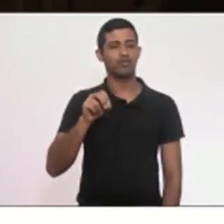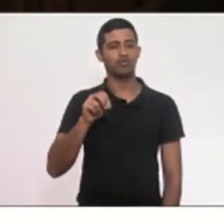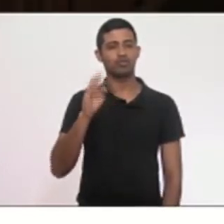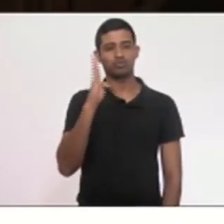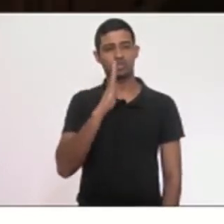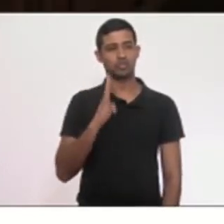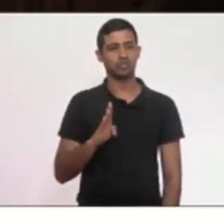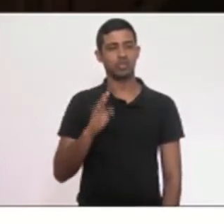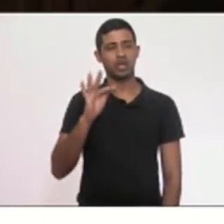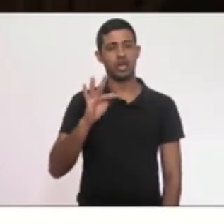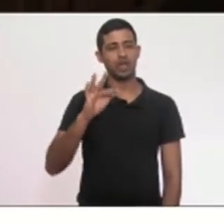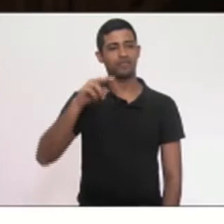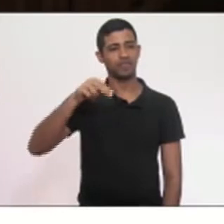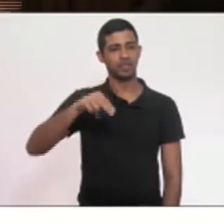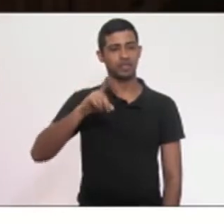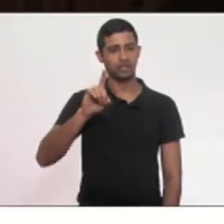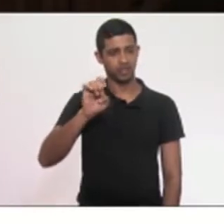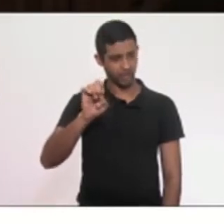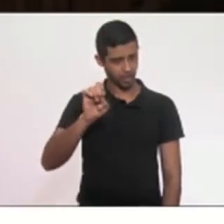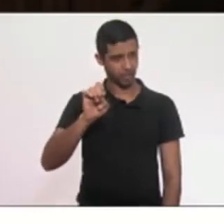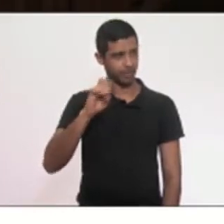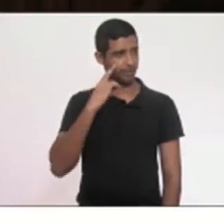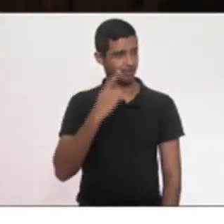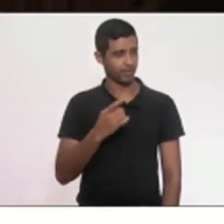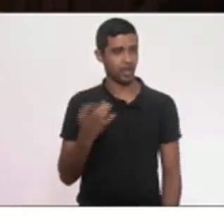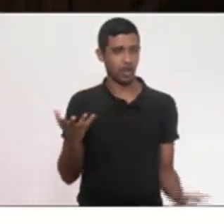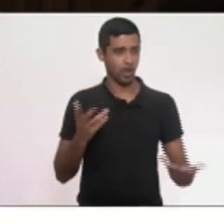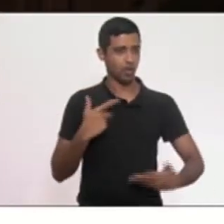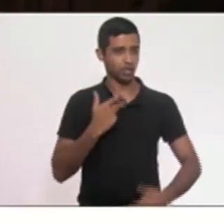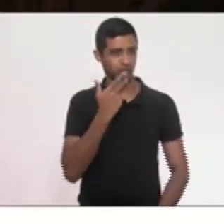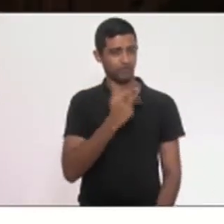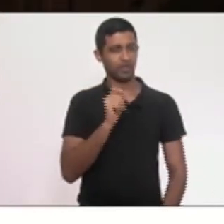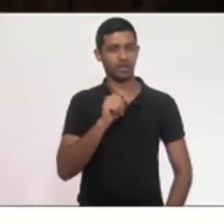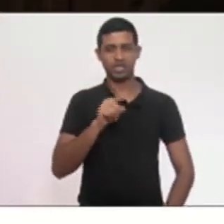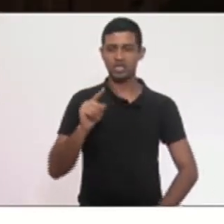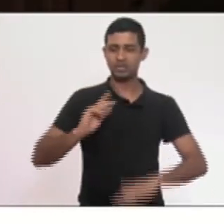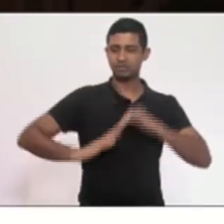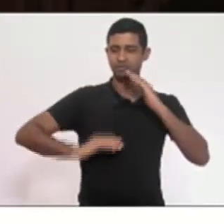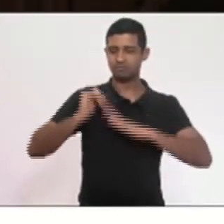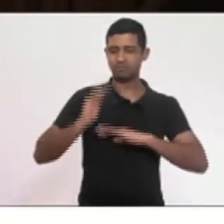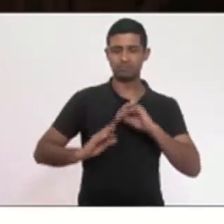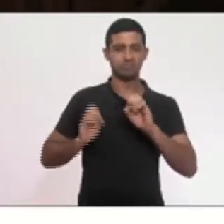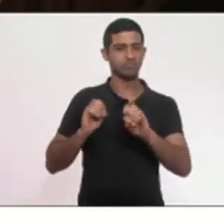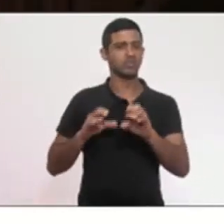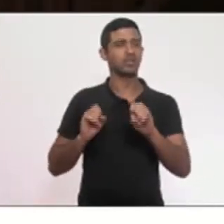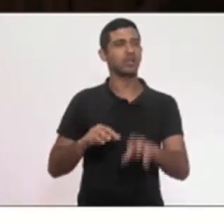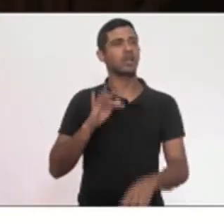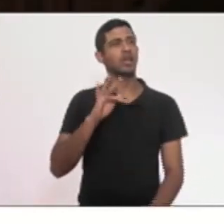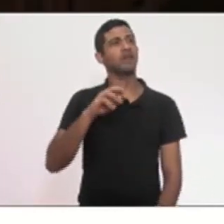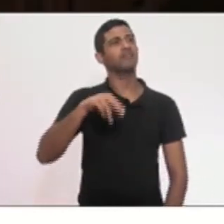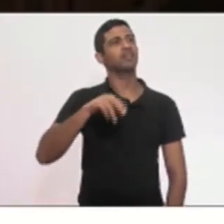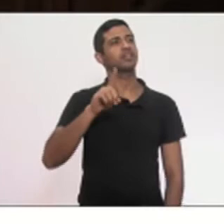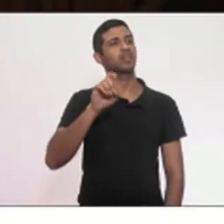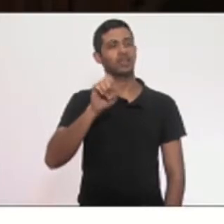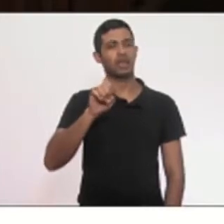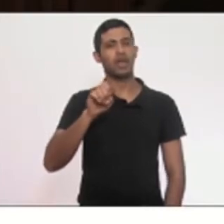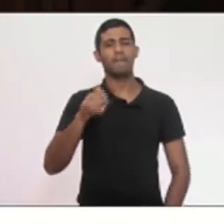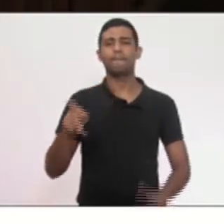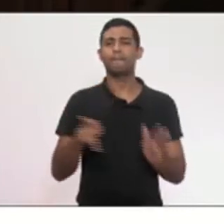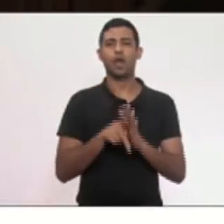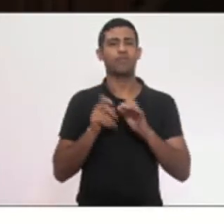o FNDE, que nós chamamos popularmente, entre os especialistas da educação, que é o BNDES da educação, é a